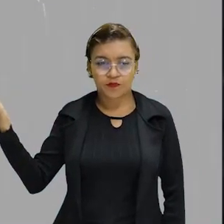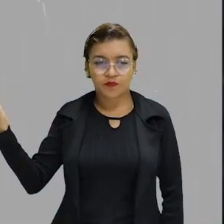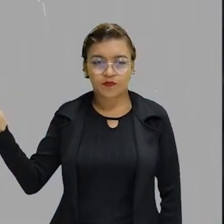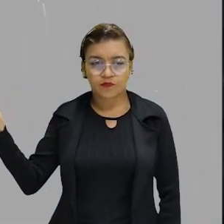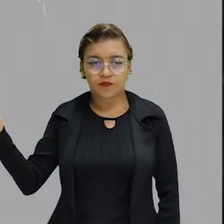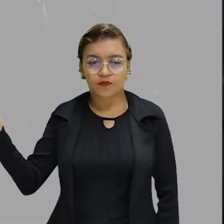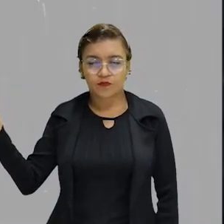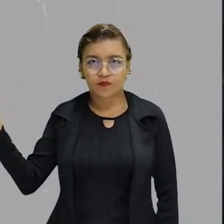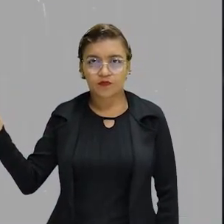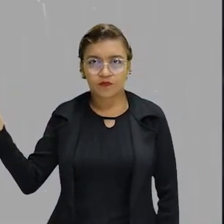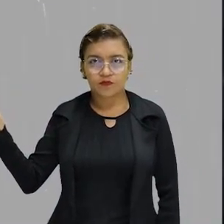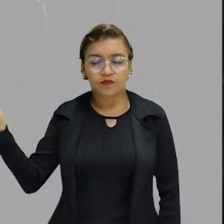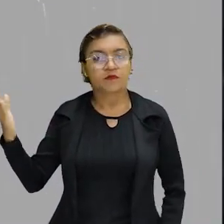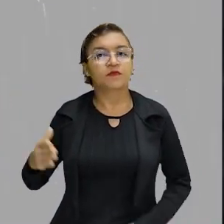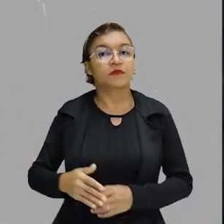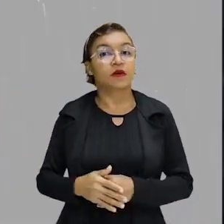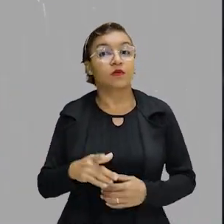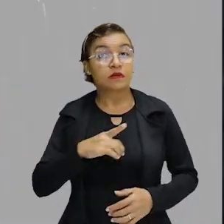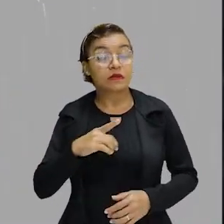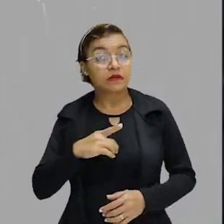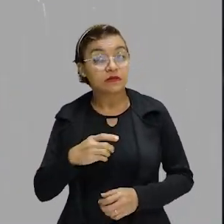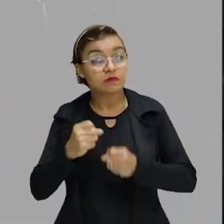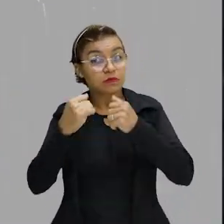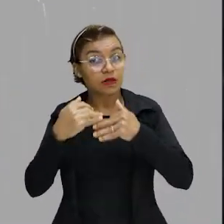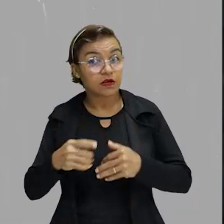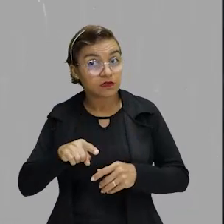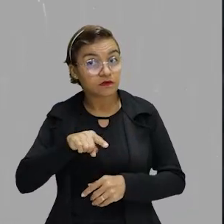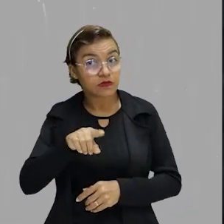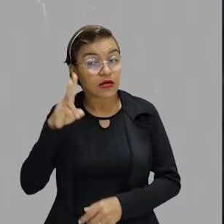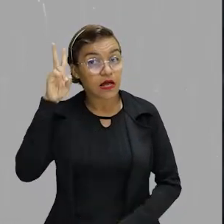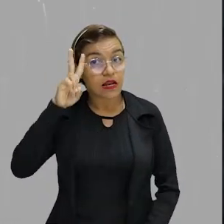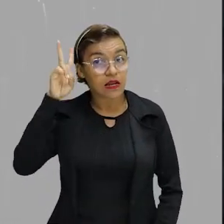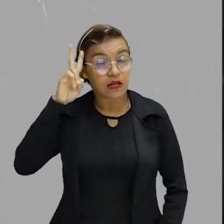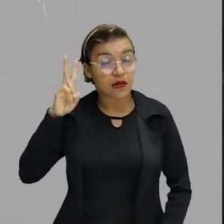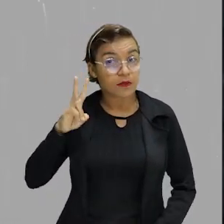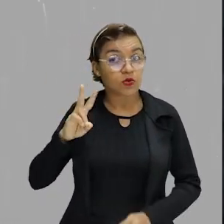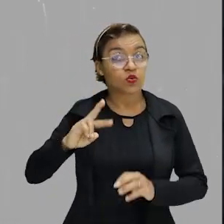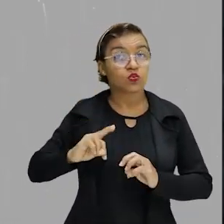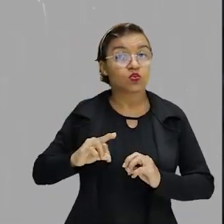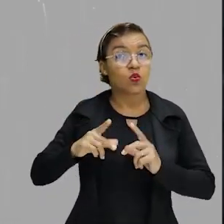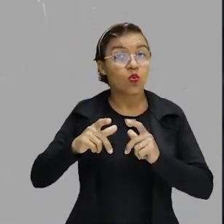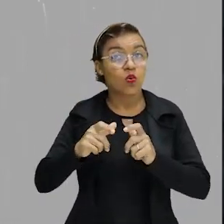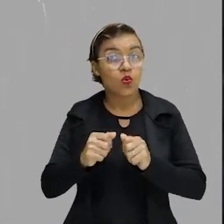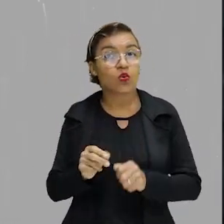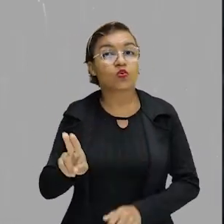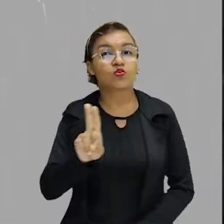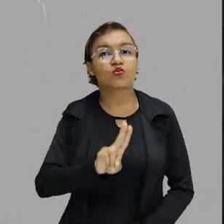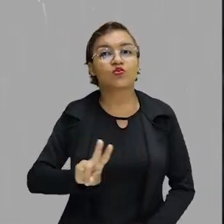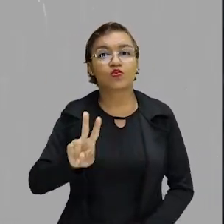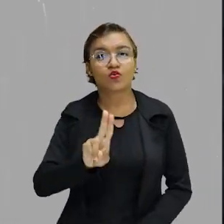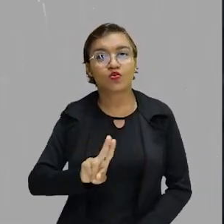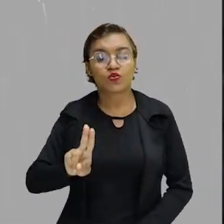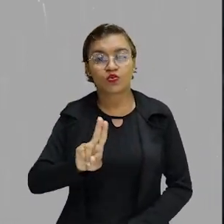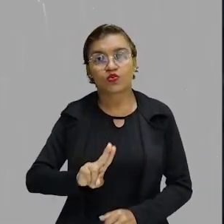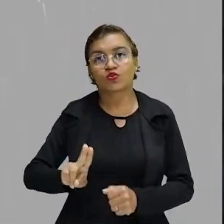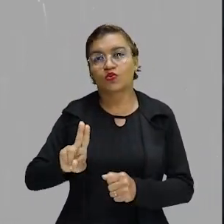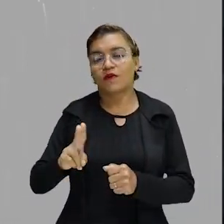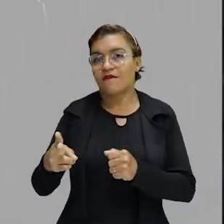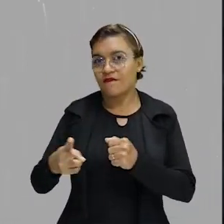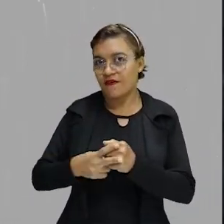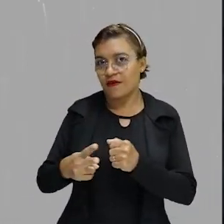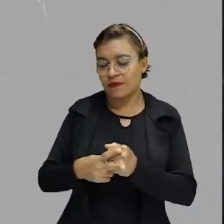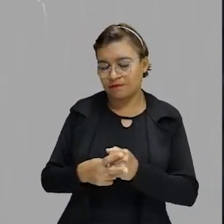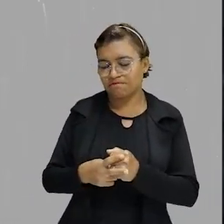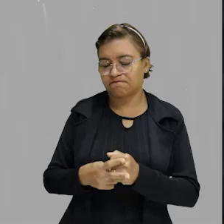pretérito perfeito do indicativo. É aqui que eu vou ver se vocês vão relembrar todas as conjugações verbais, né, turma? Eu tenho até uma dica boa